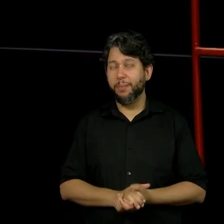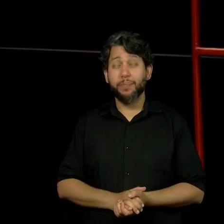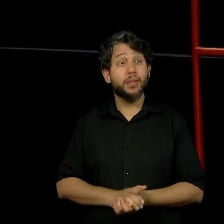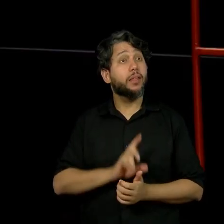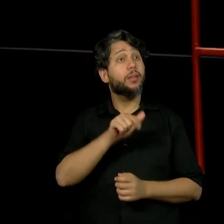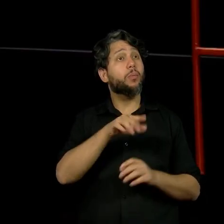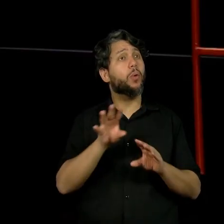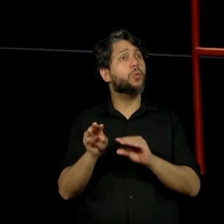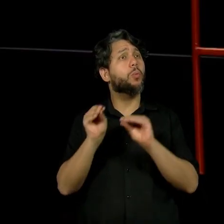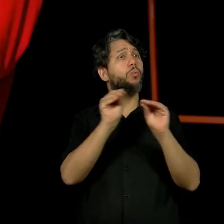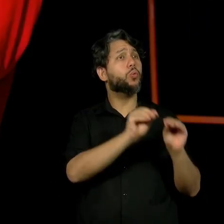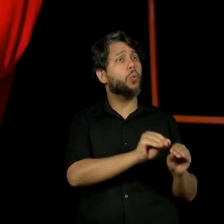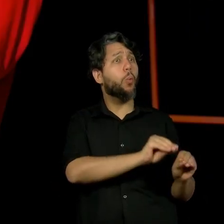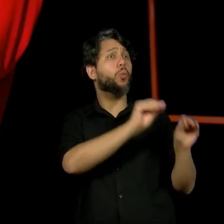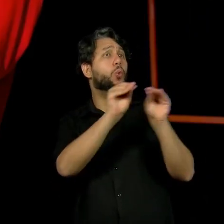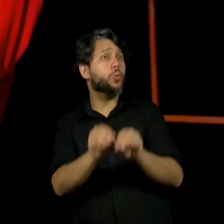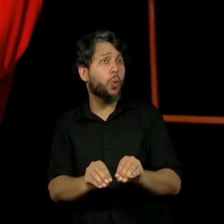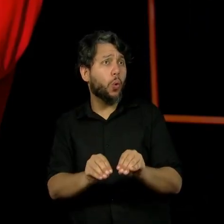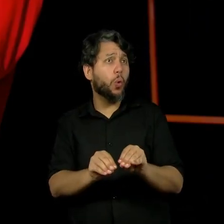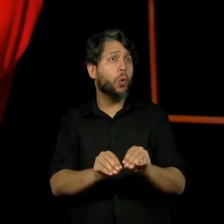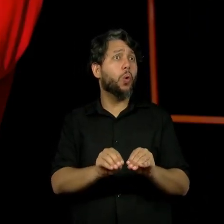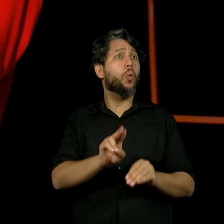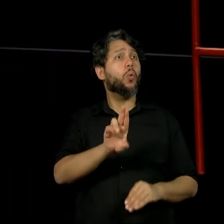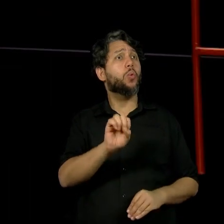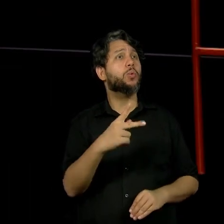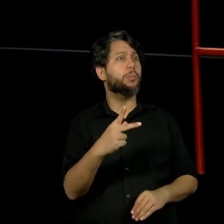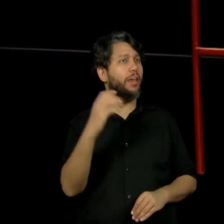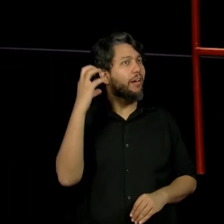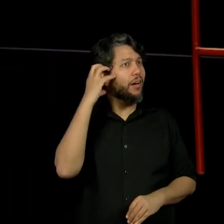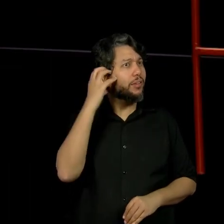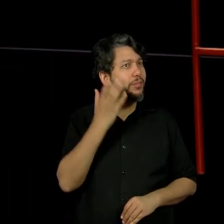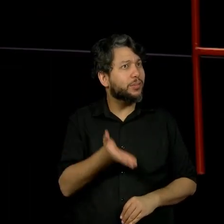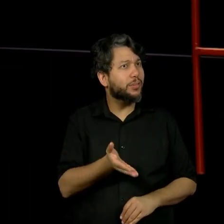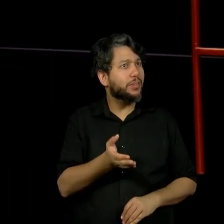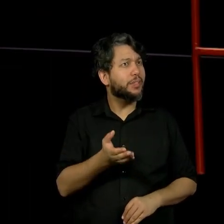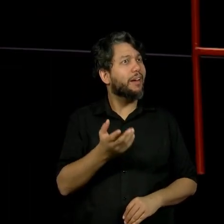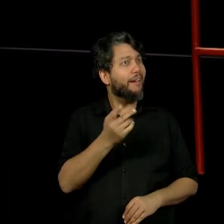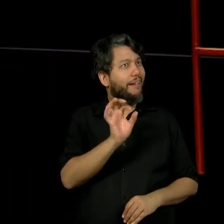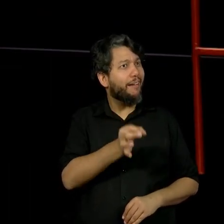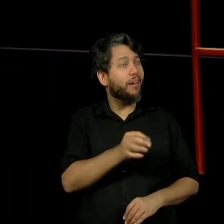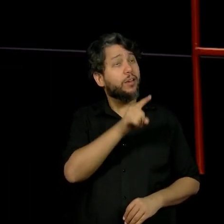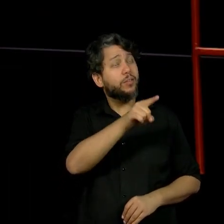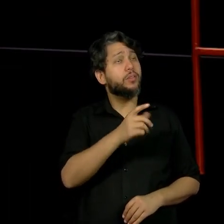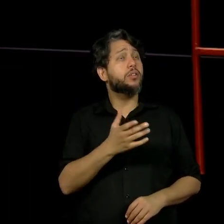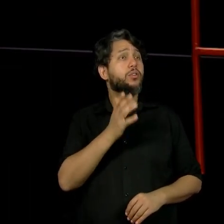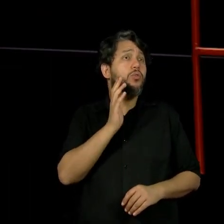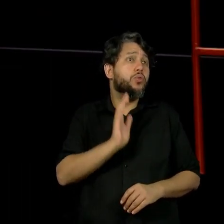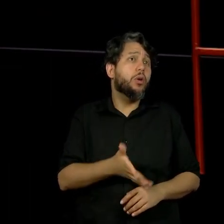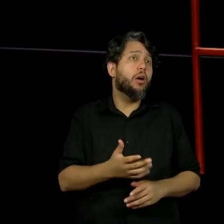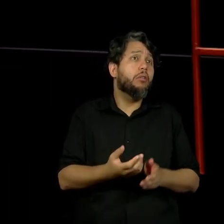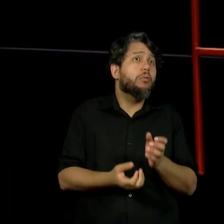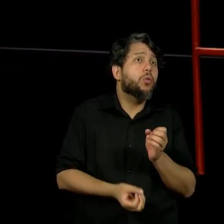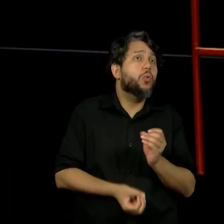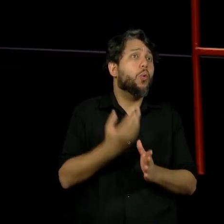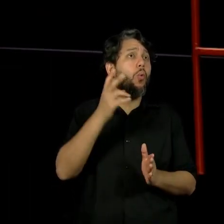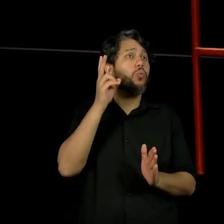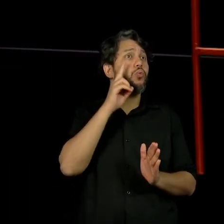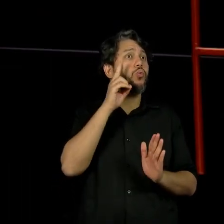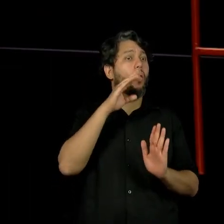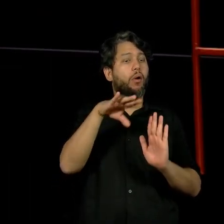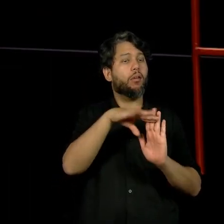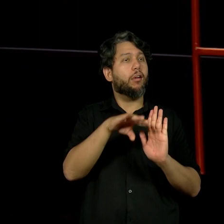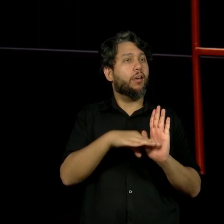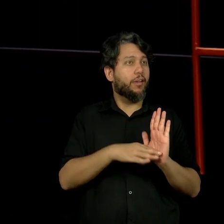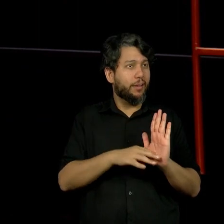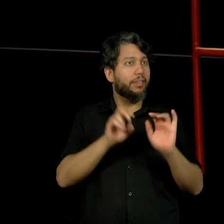na Rádio USP, né, da Universidade de São Paulo, onde você já viria criar o histórico programa O Samba